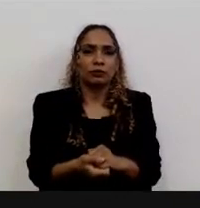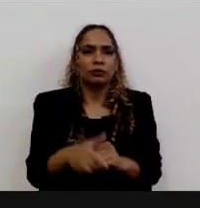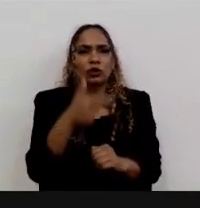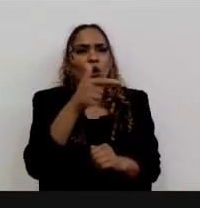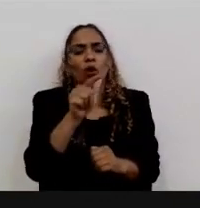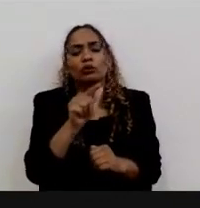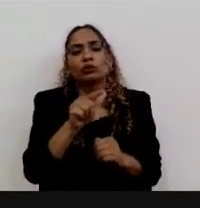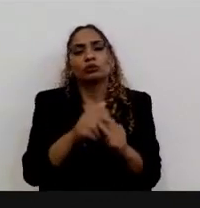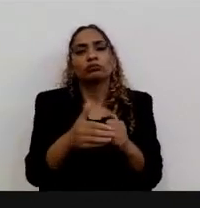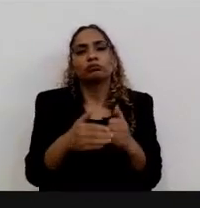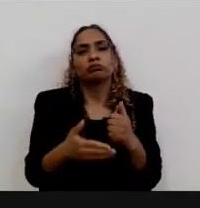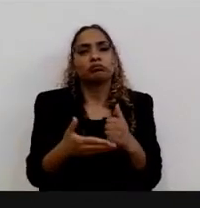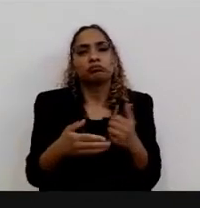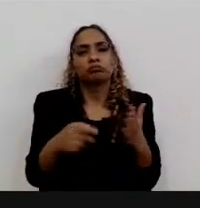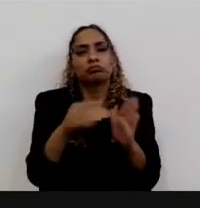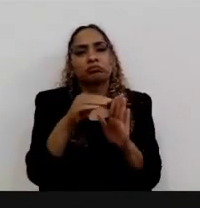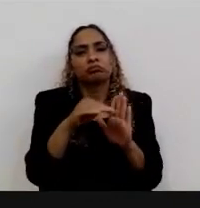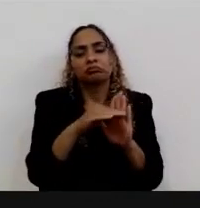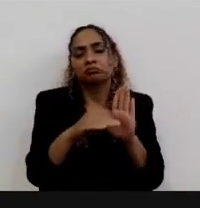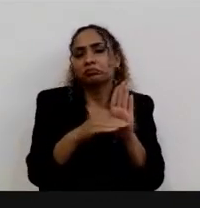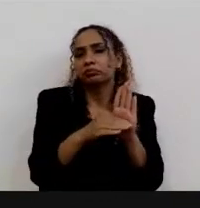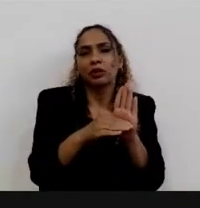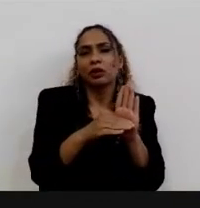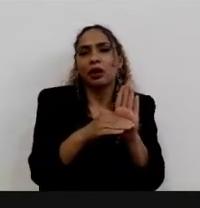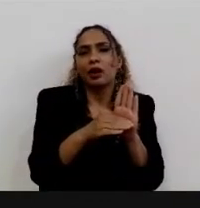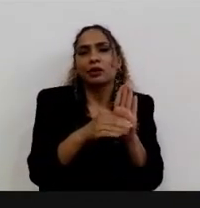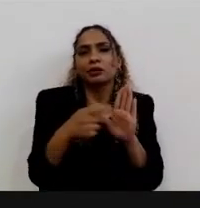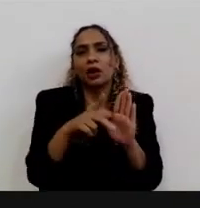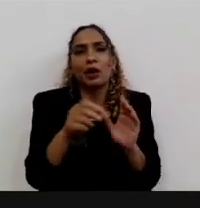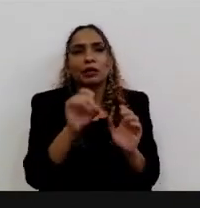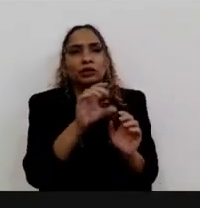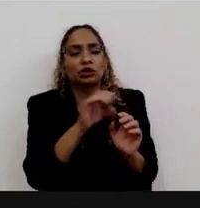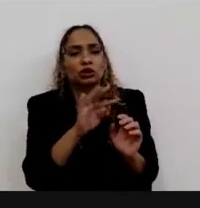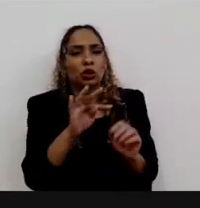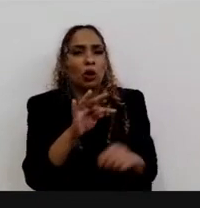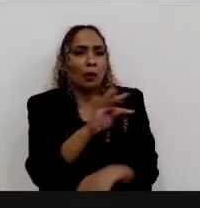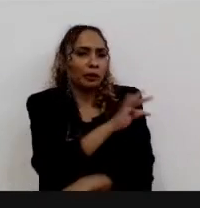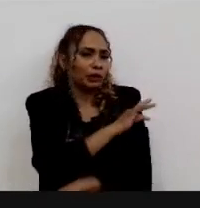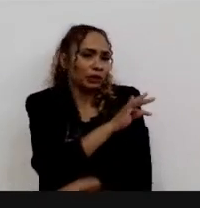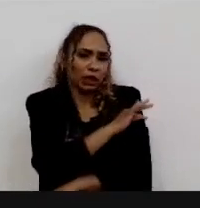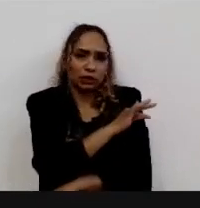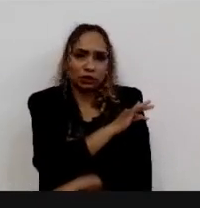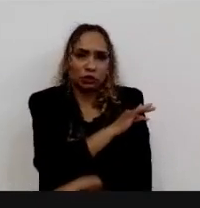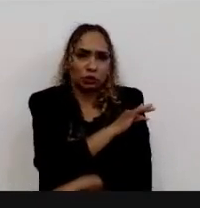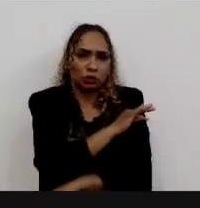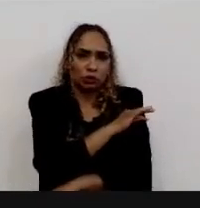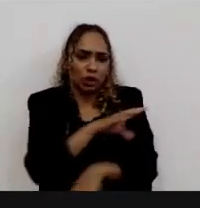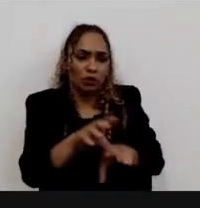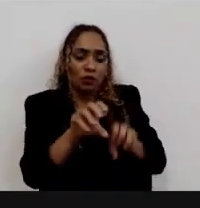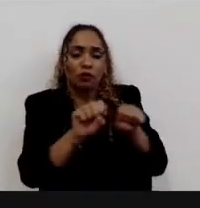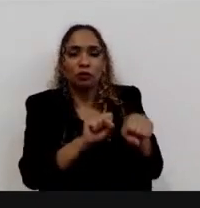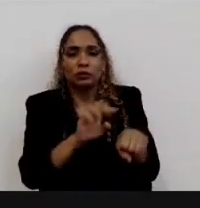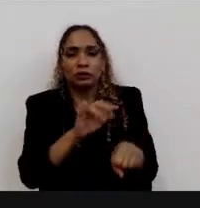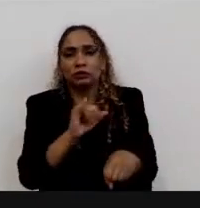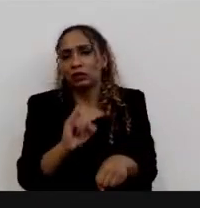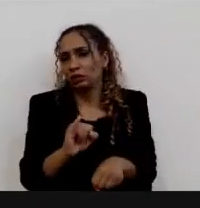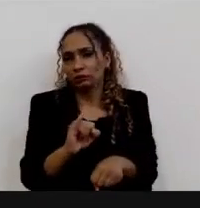Outro pressuposto, de que a automação de processos web não é restrita a técnico e especialistas de TI, também nesse